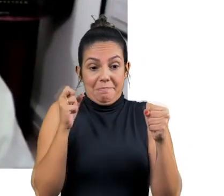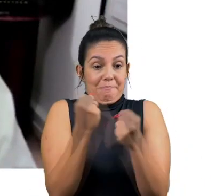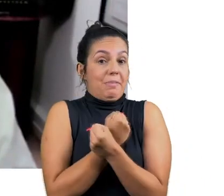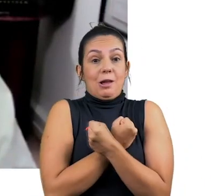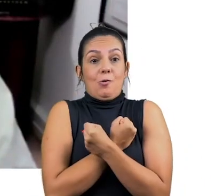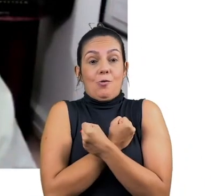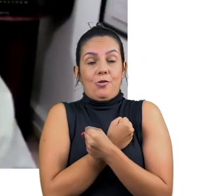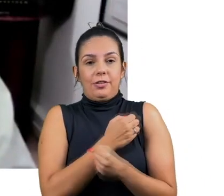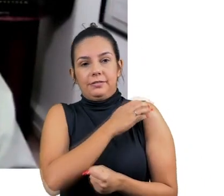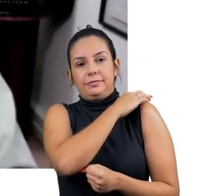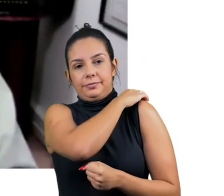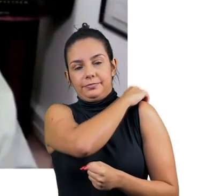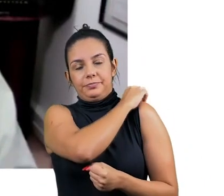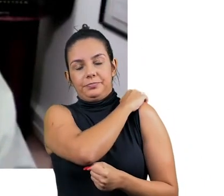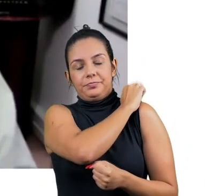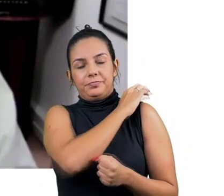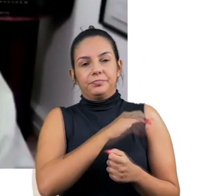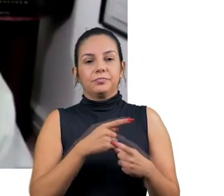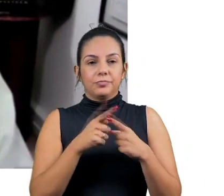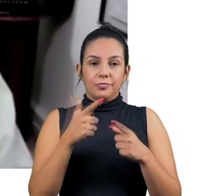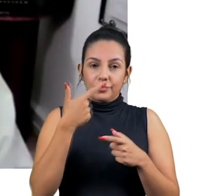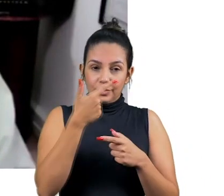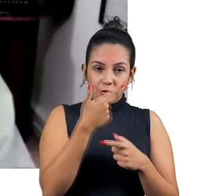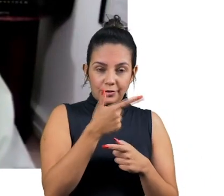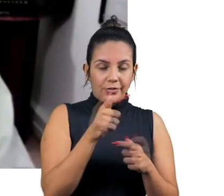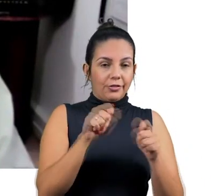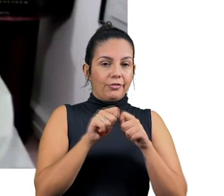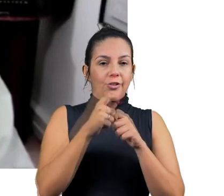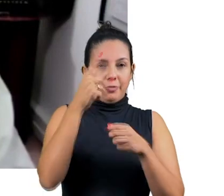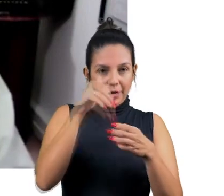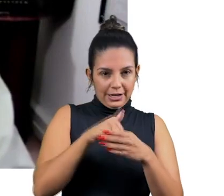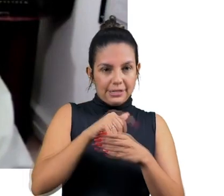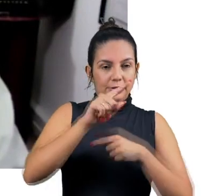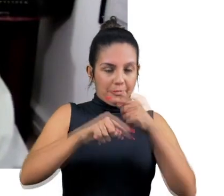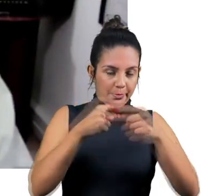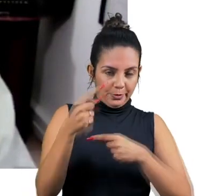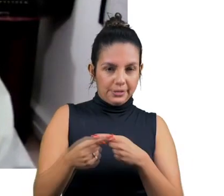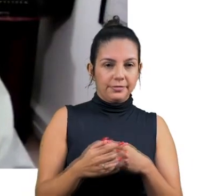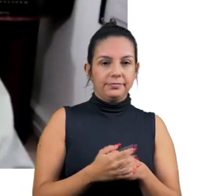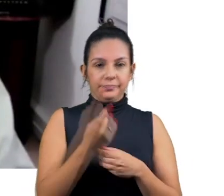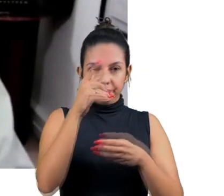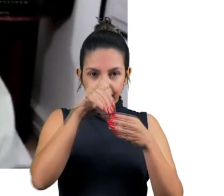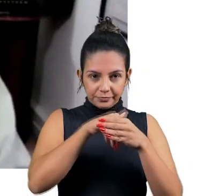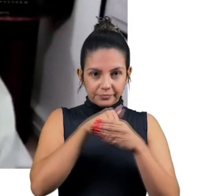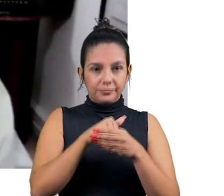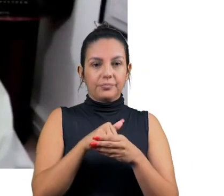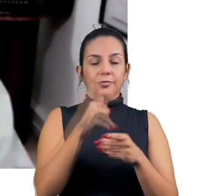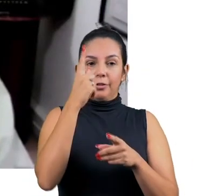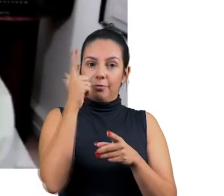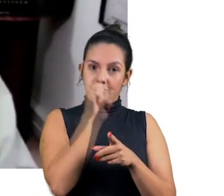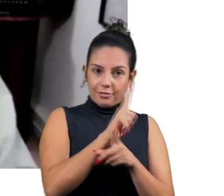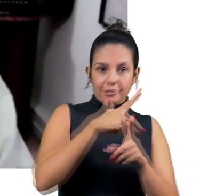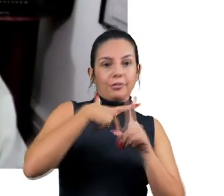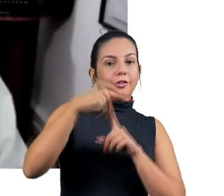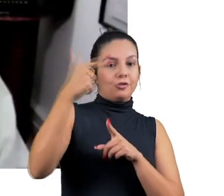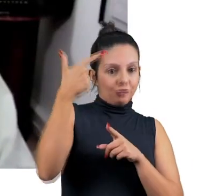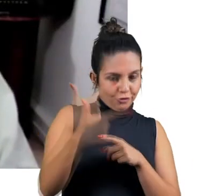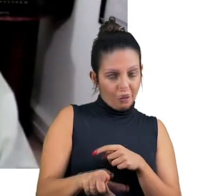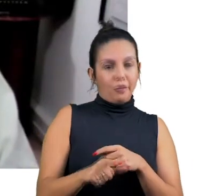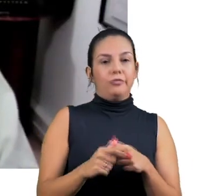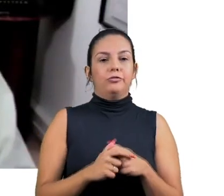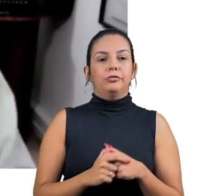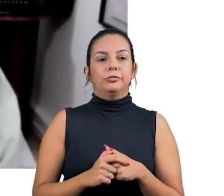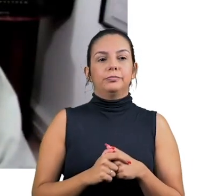os conservadores. Mas logo em seguida ele faz uma eleição e tem uma vitória